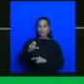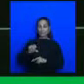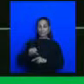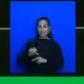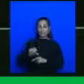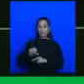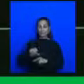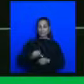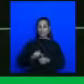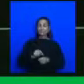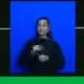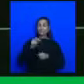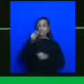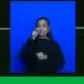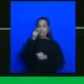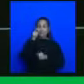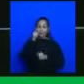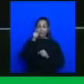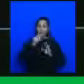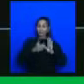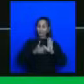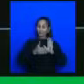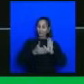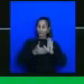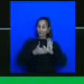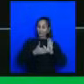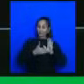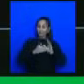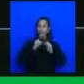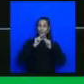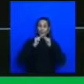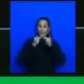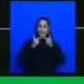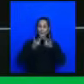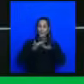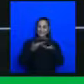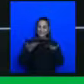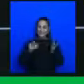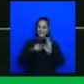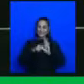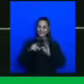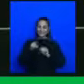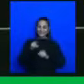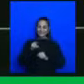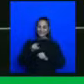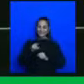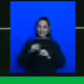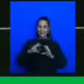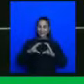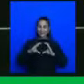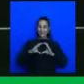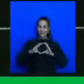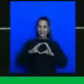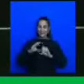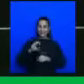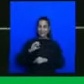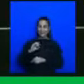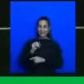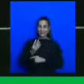29. Vai conferindo a sua aposta e boa sorte para você.